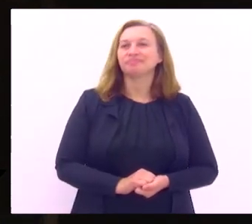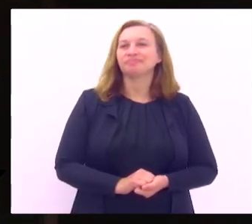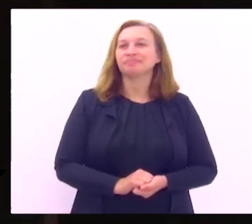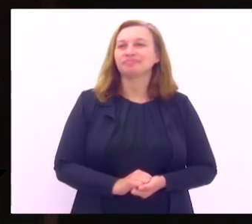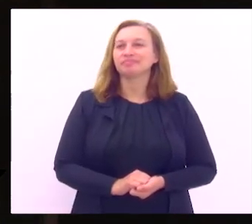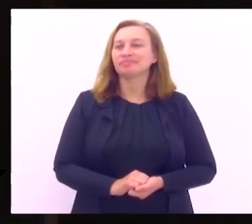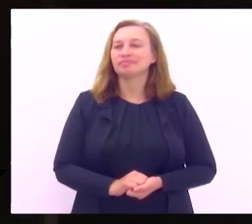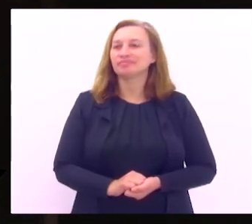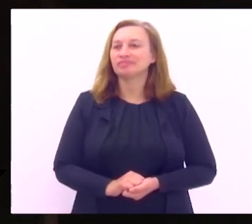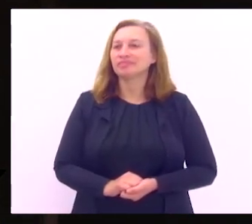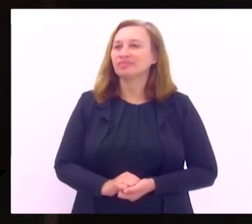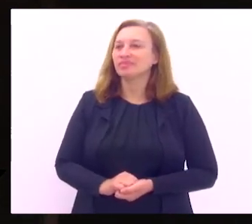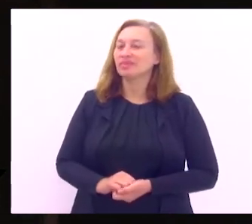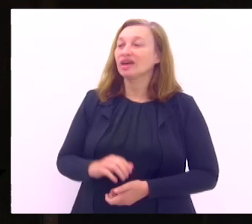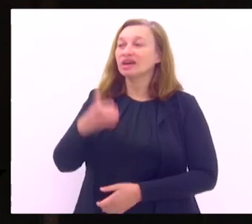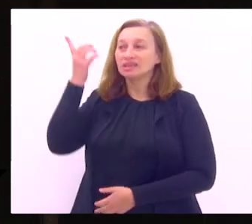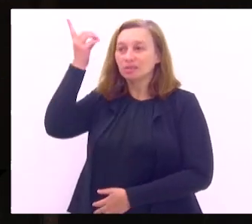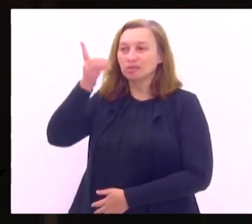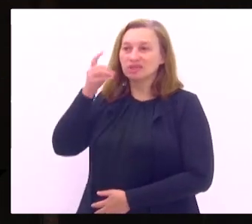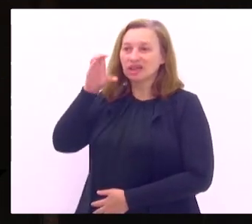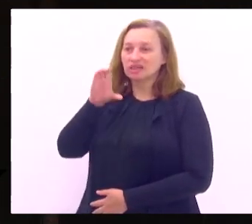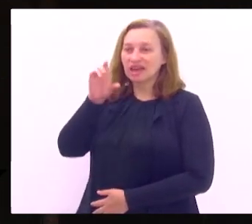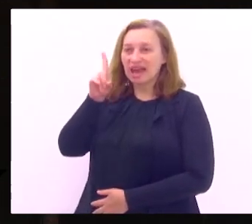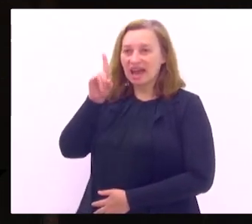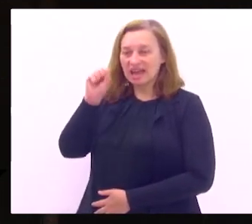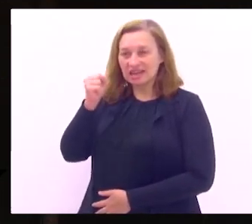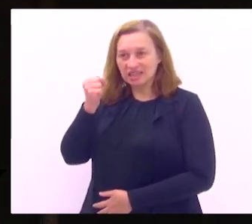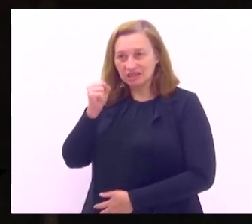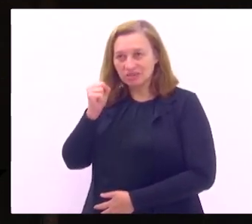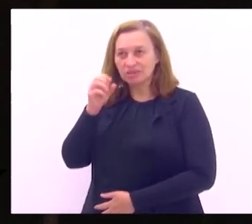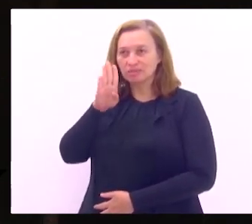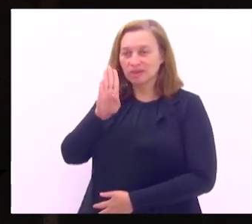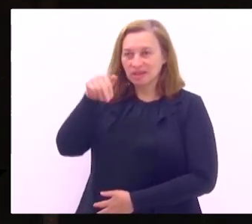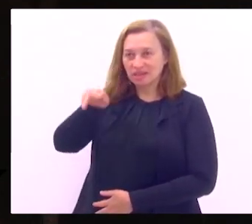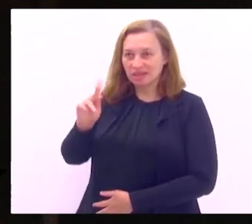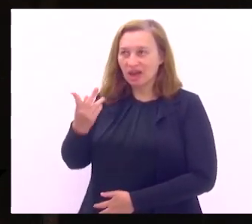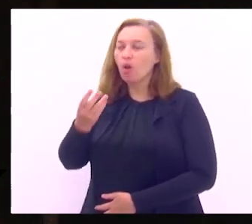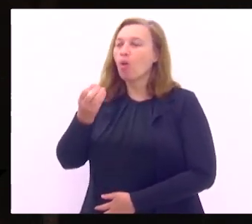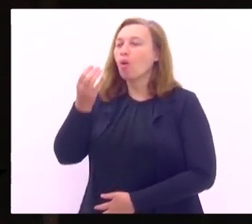deputado Carlinhos do BNH, obrigado pela oportunidade.